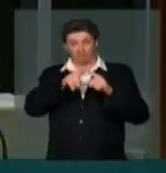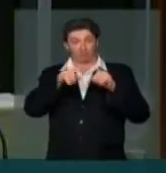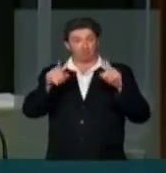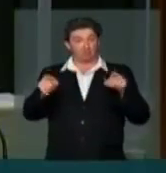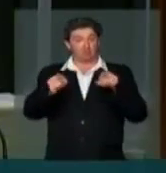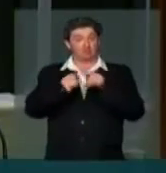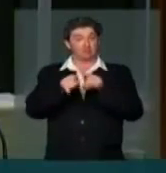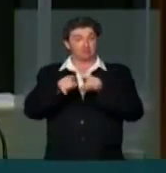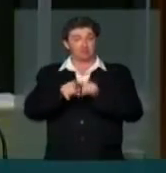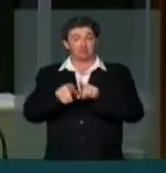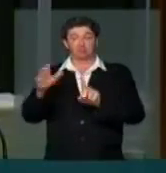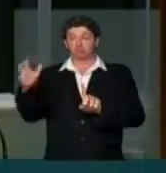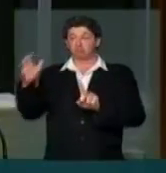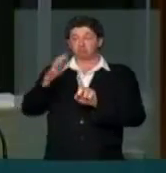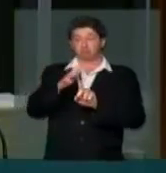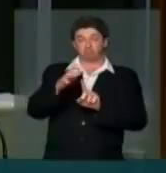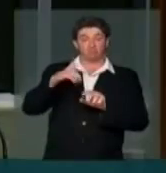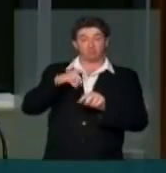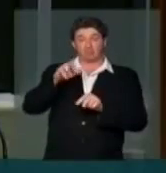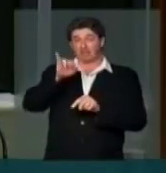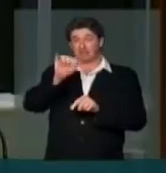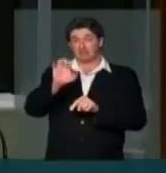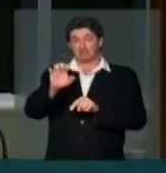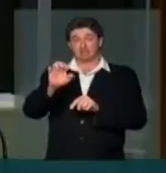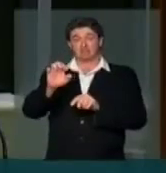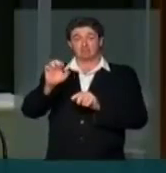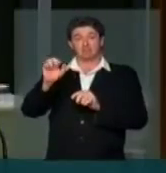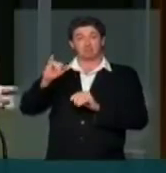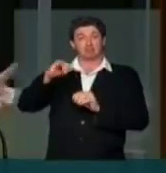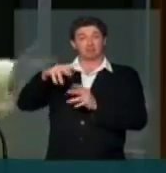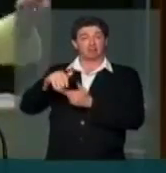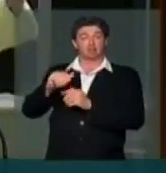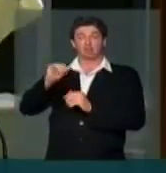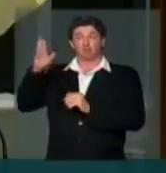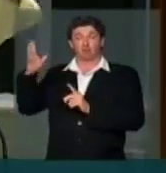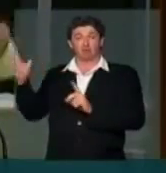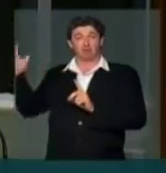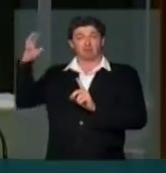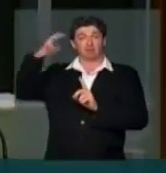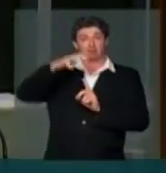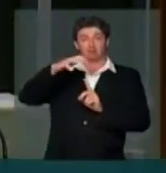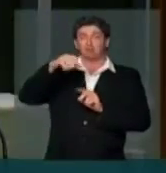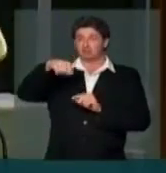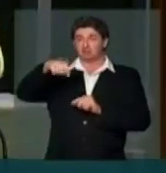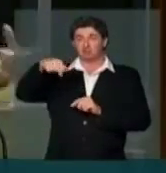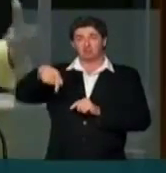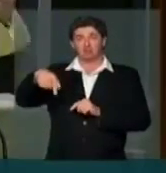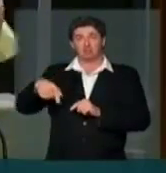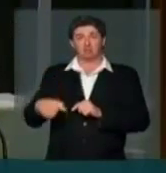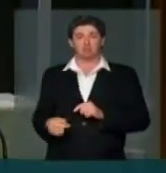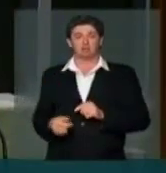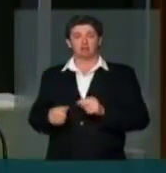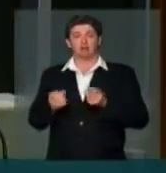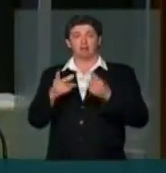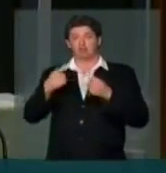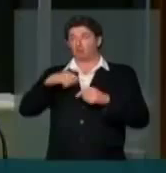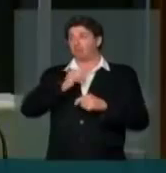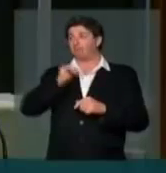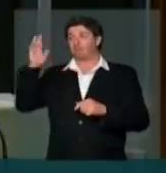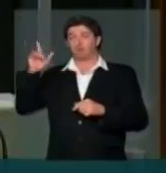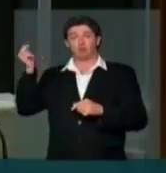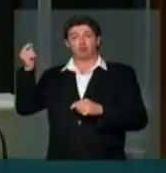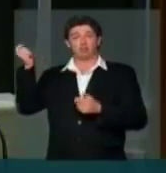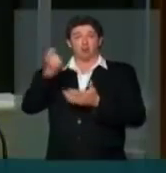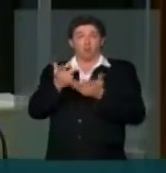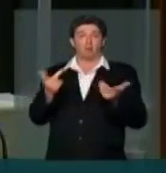é também impactado pela crise econômica internacional, que afeta nossas exportações, que